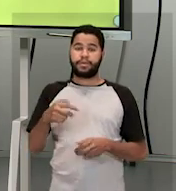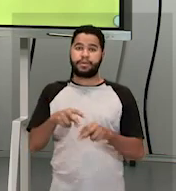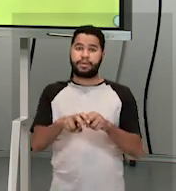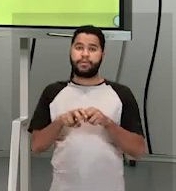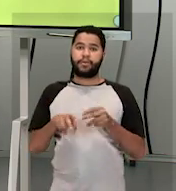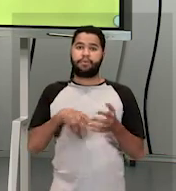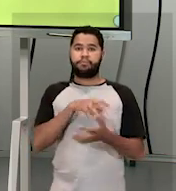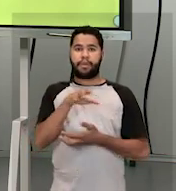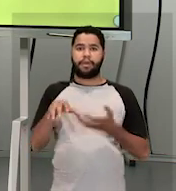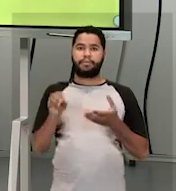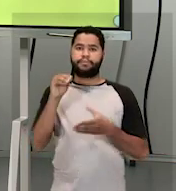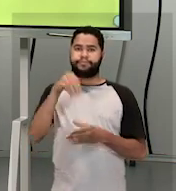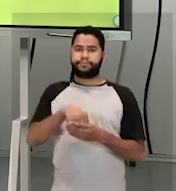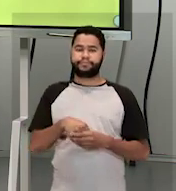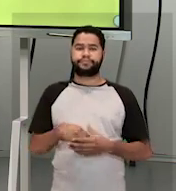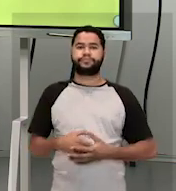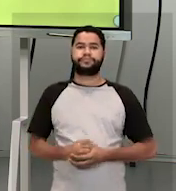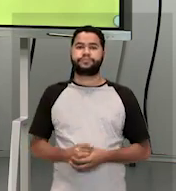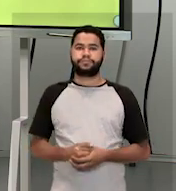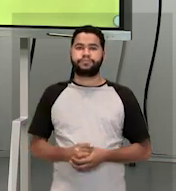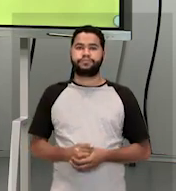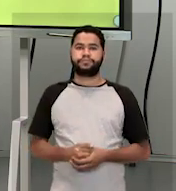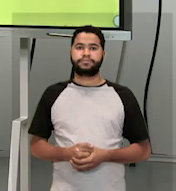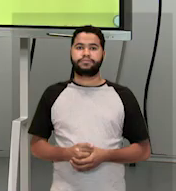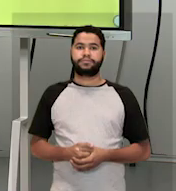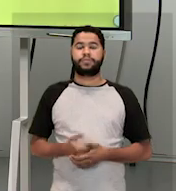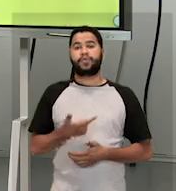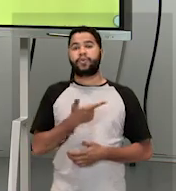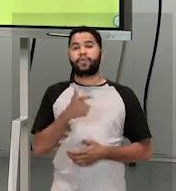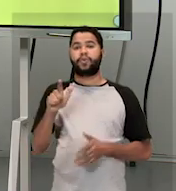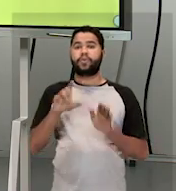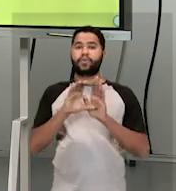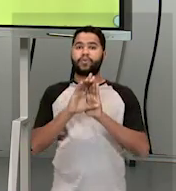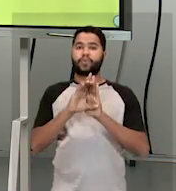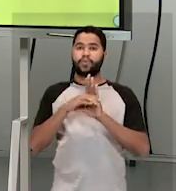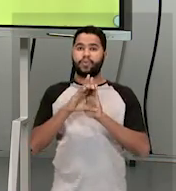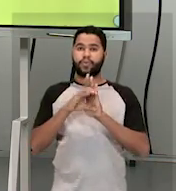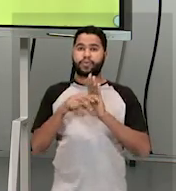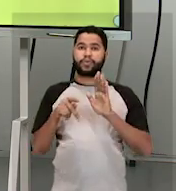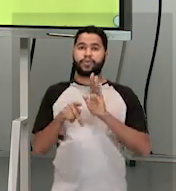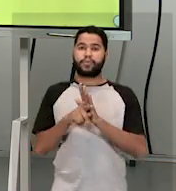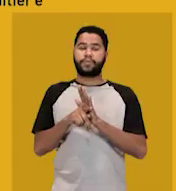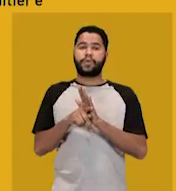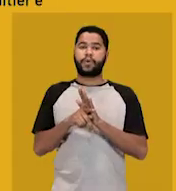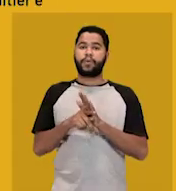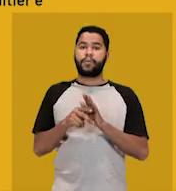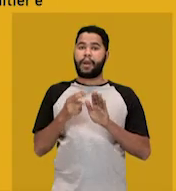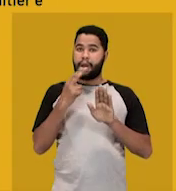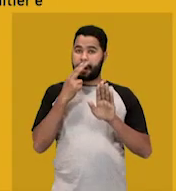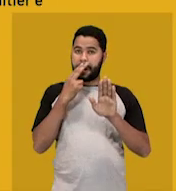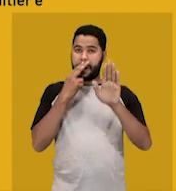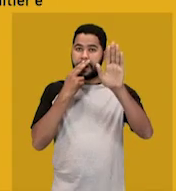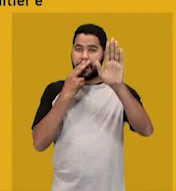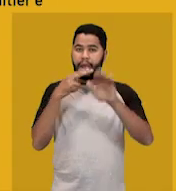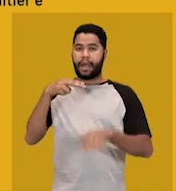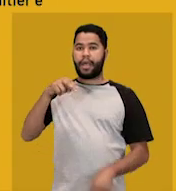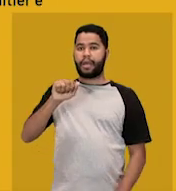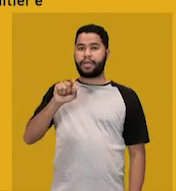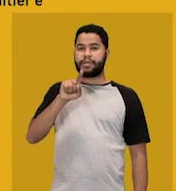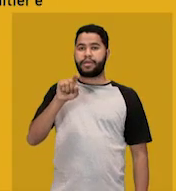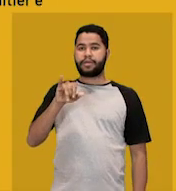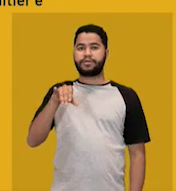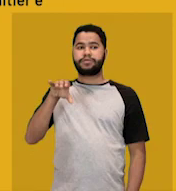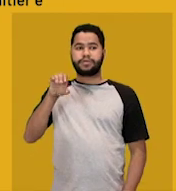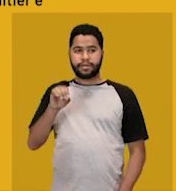essa revolução interna. Outro conceito, nazismo, ideologia associada a Adolf Hitler